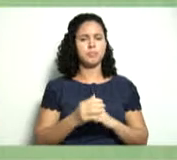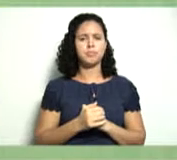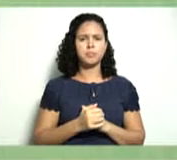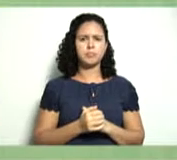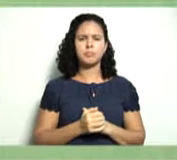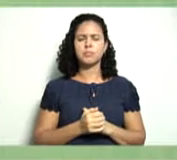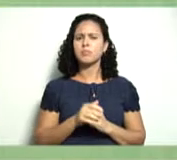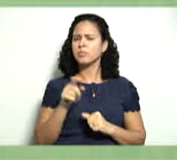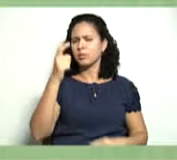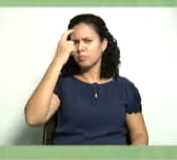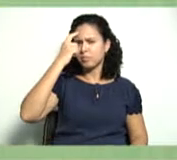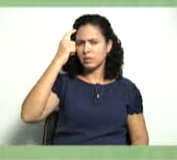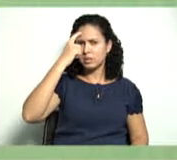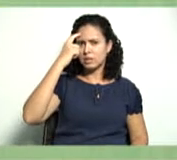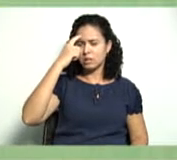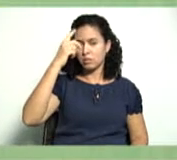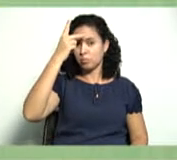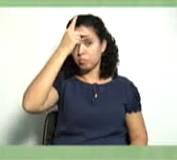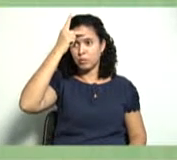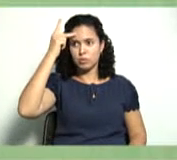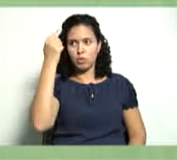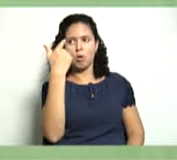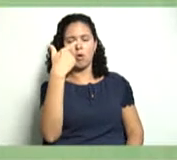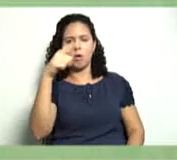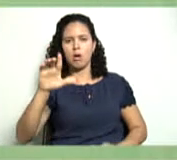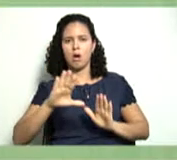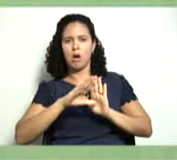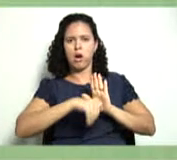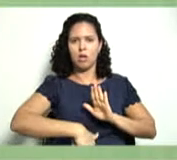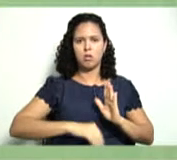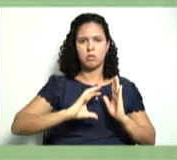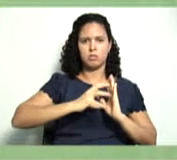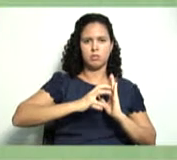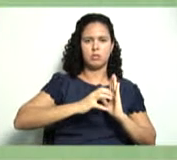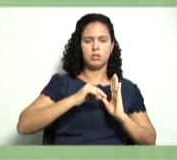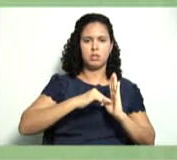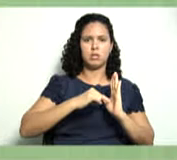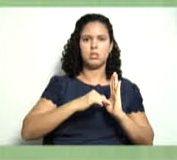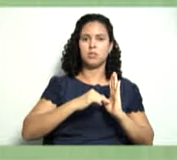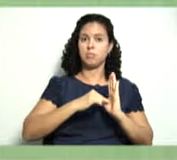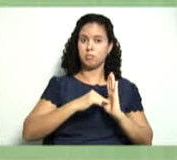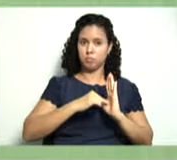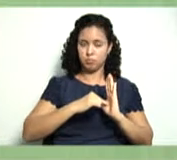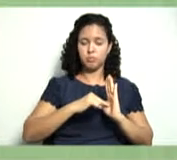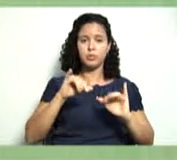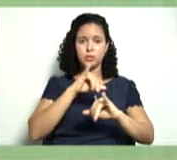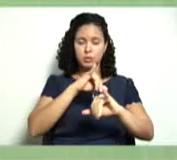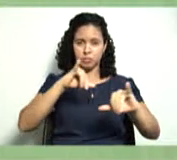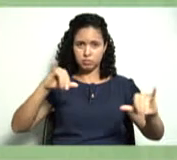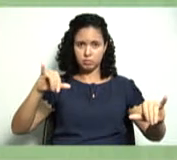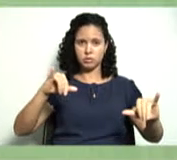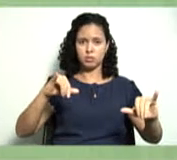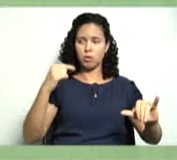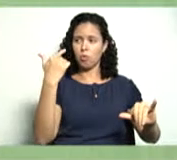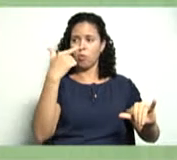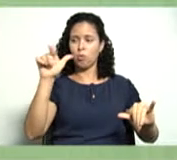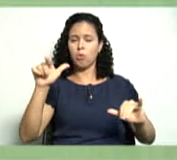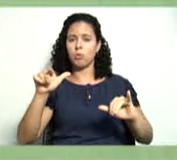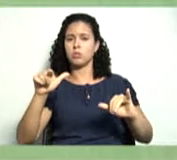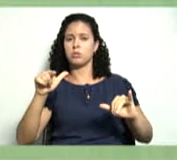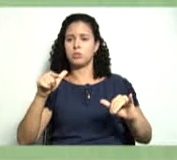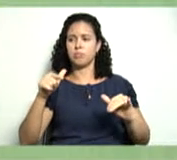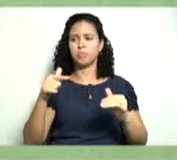pensou se elas caíssem ou errada a perda de informações jamais já imaginou se